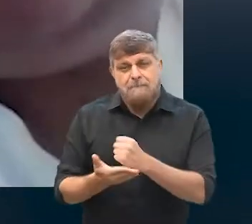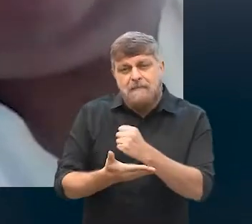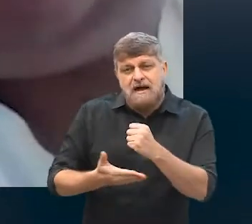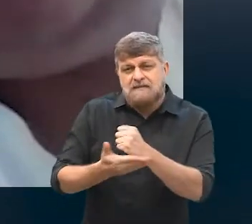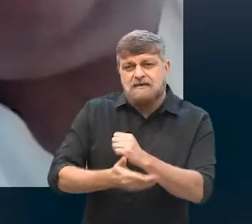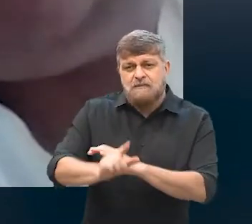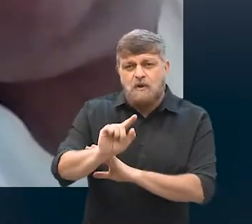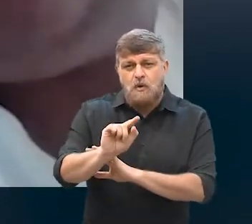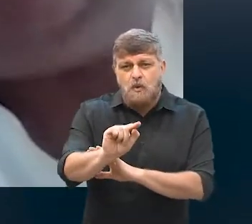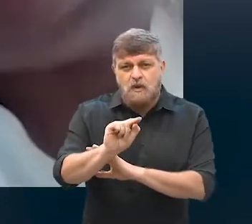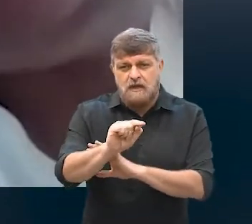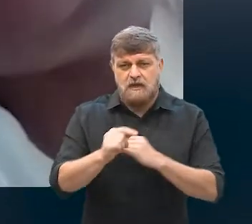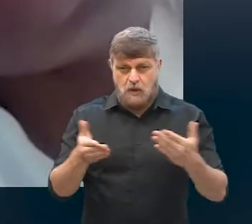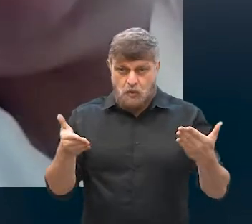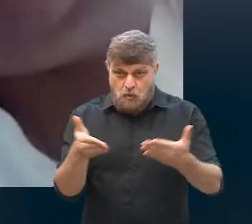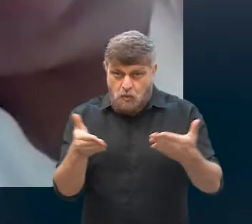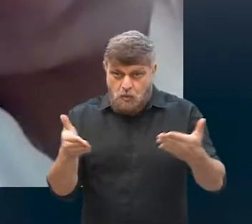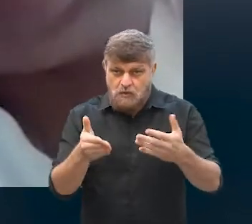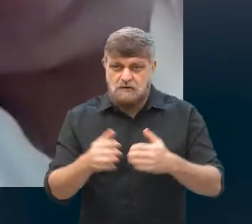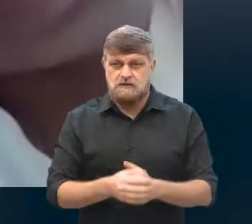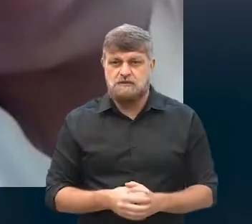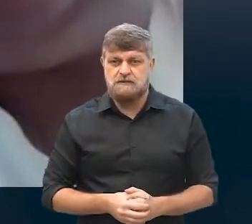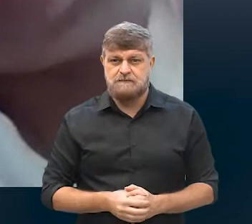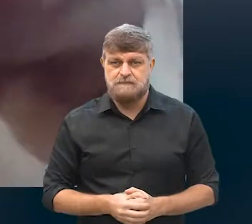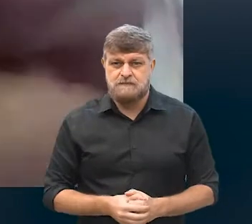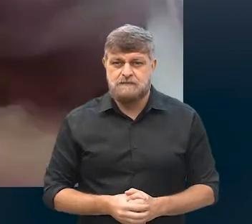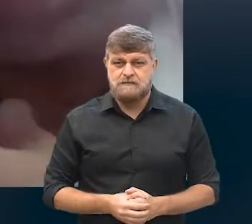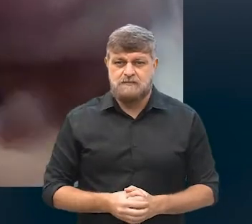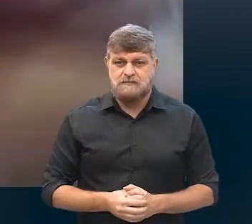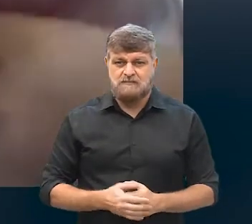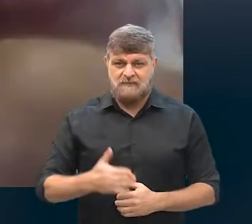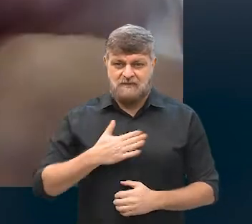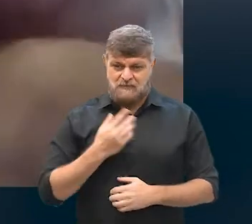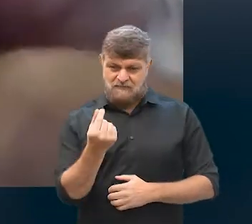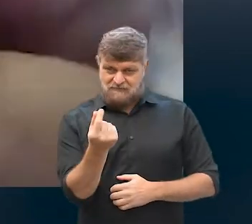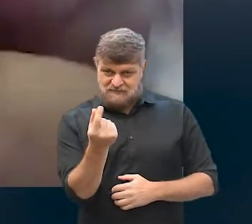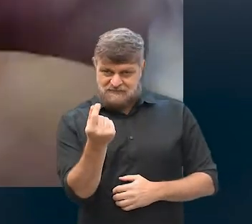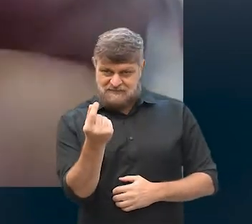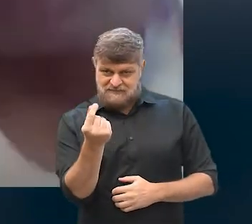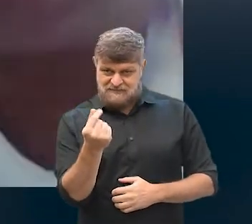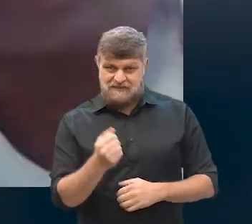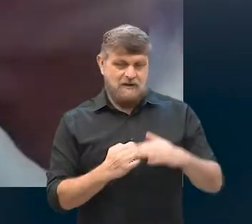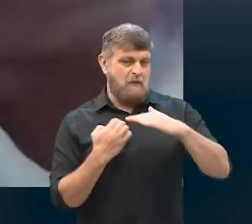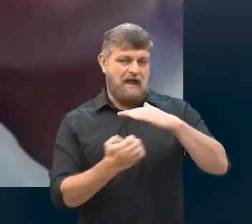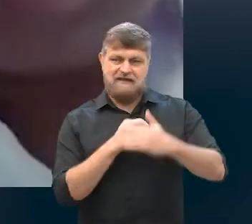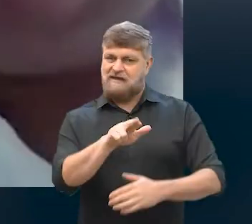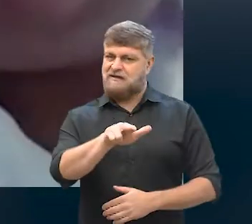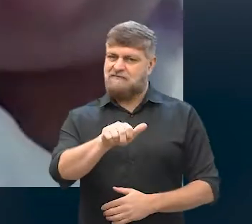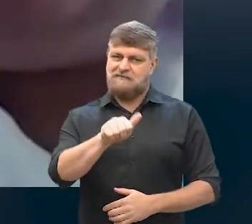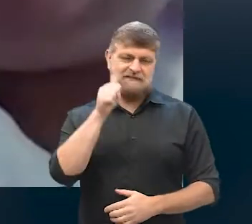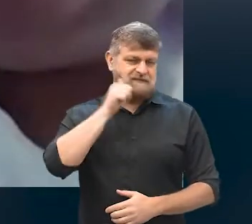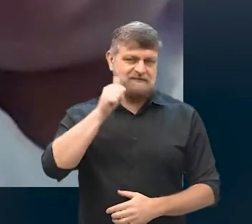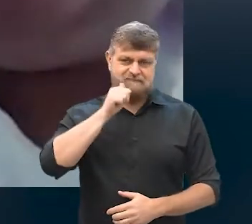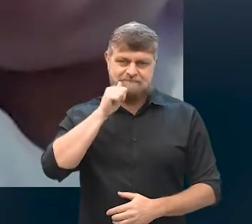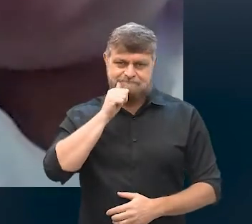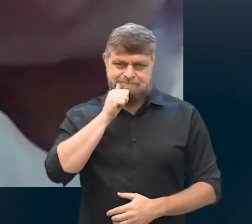basicamente, hoje, meus ingressos é 100% das hermanas.